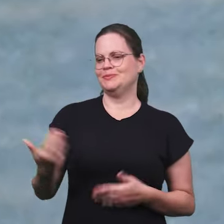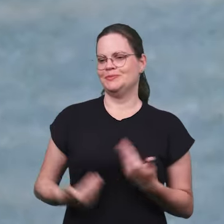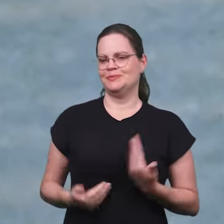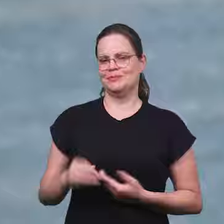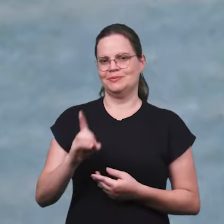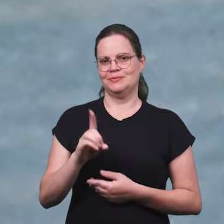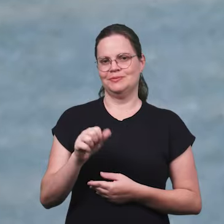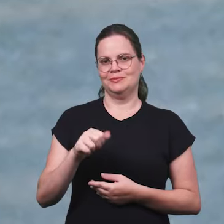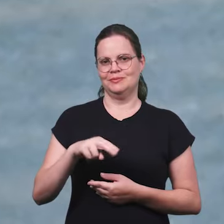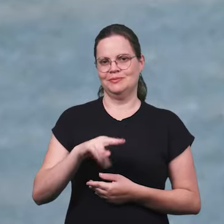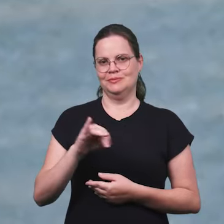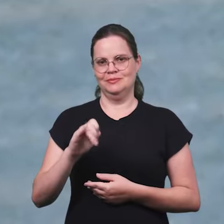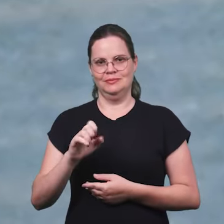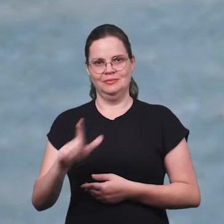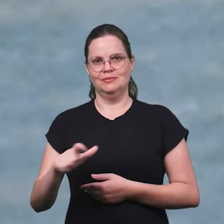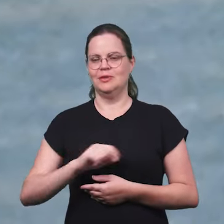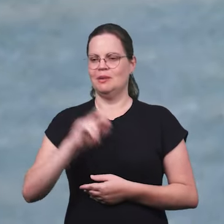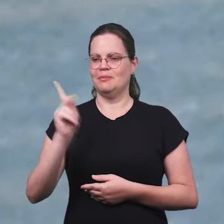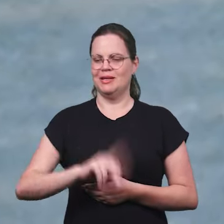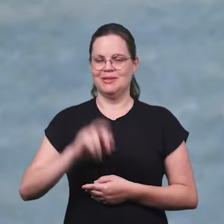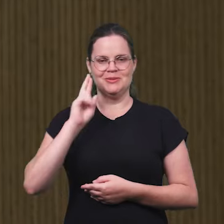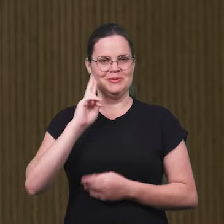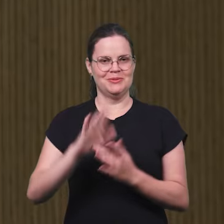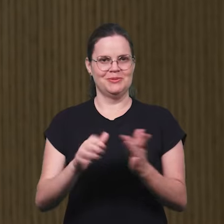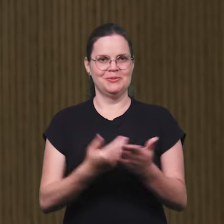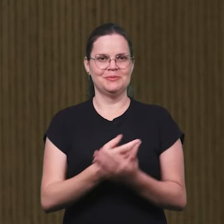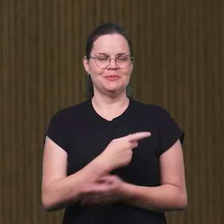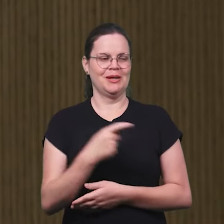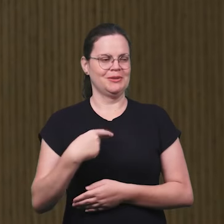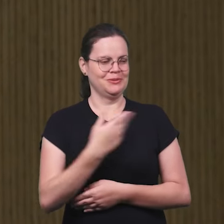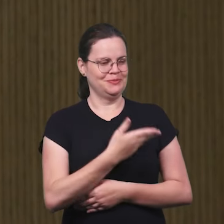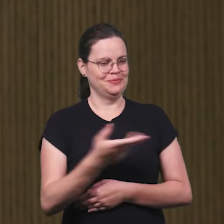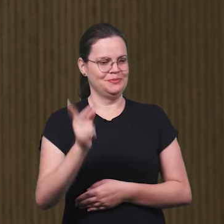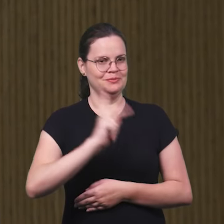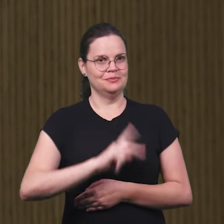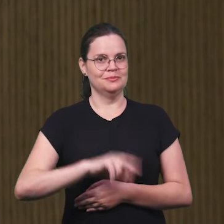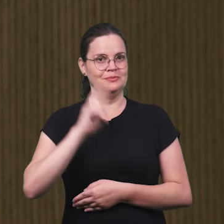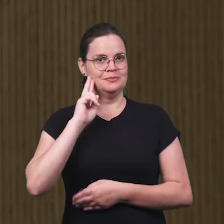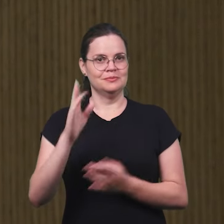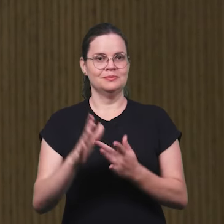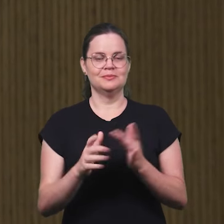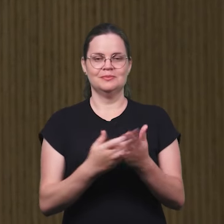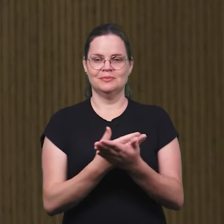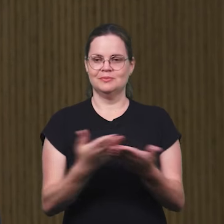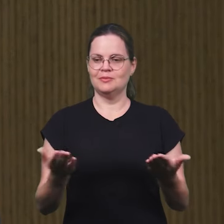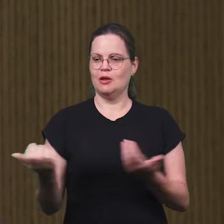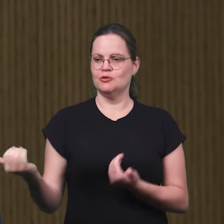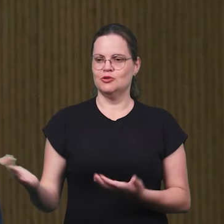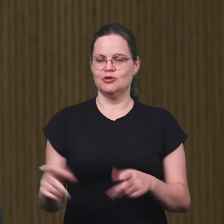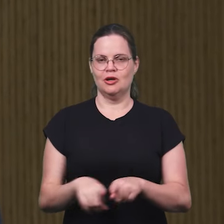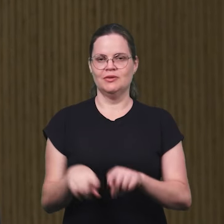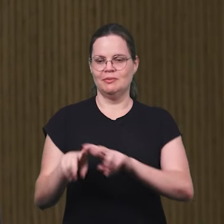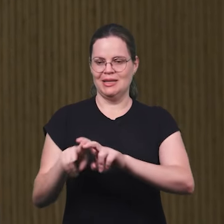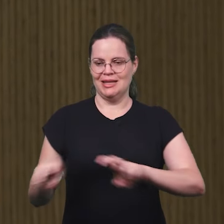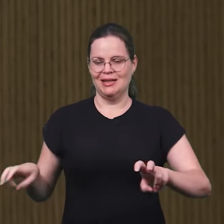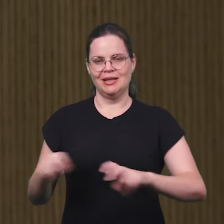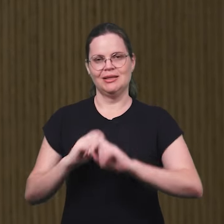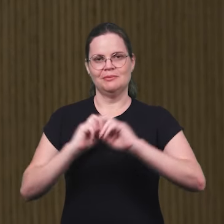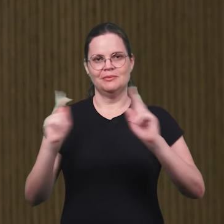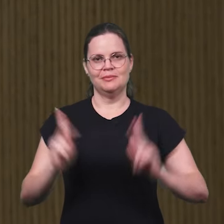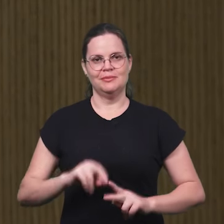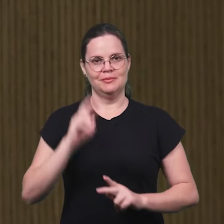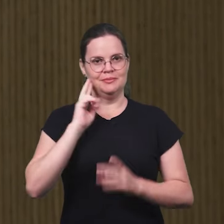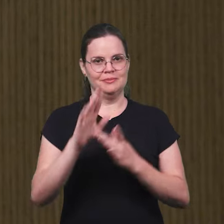Daniel Bravin, meu colega Daniel Bravin hoje. Pai do Senhor, Daniel. Pai do Senhor, pastor. Pai do Senhor, nosso irmão Júlio. Pai do Senhor, aos jovens que estão aqui no estúdio, a paz do